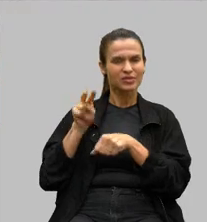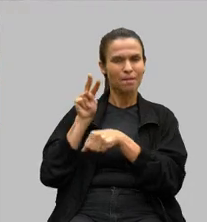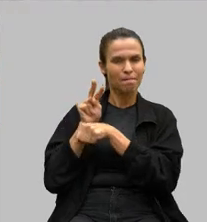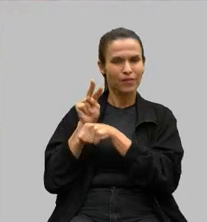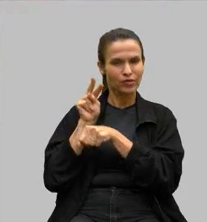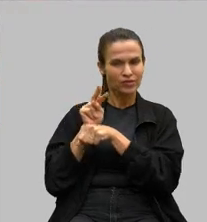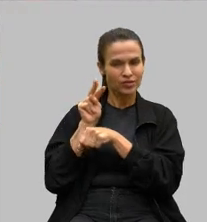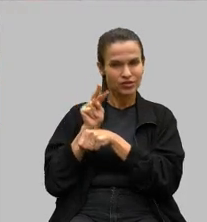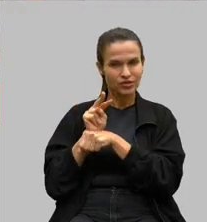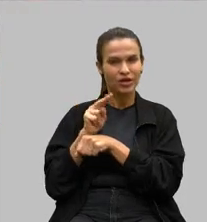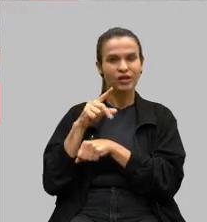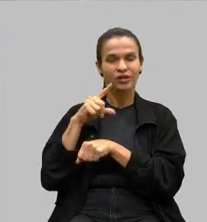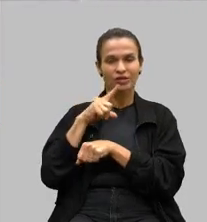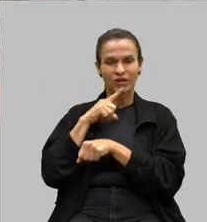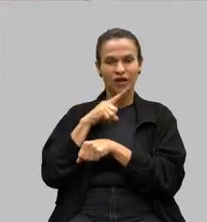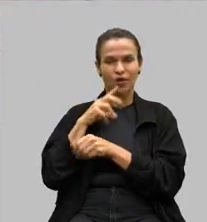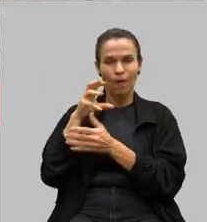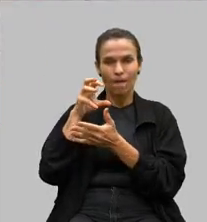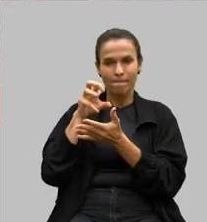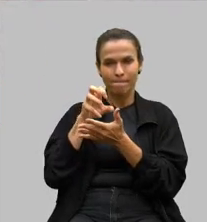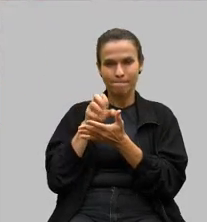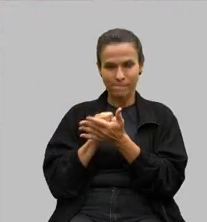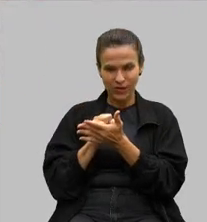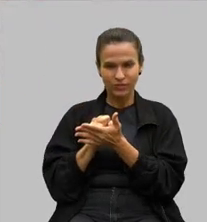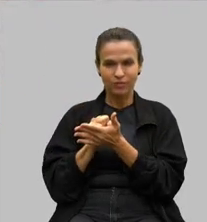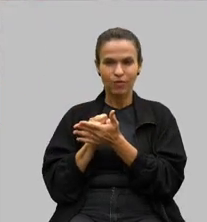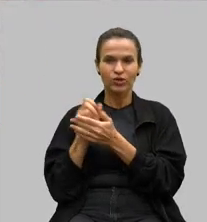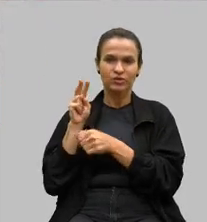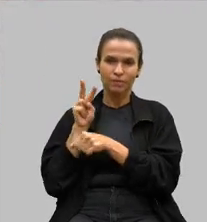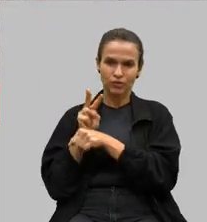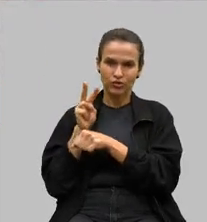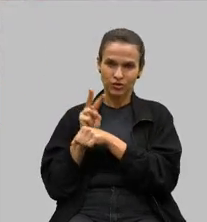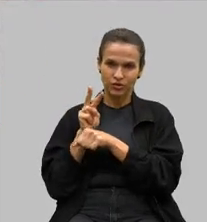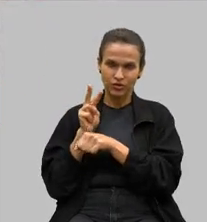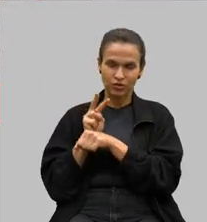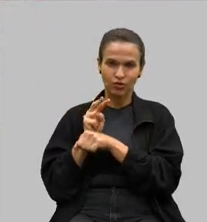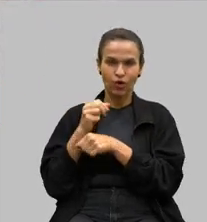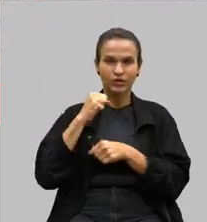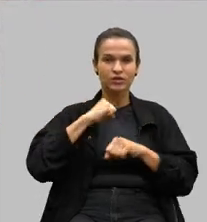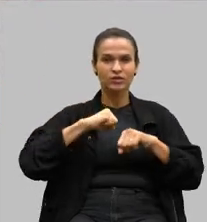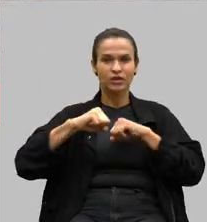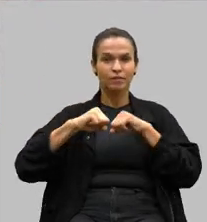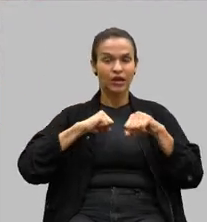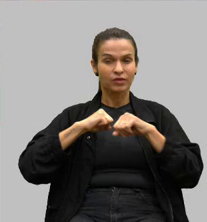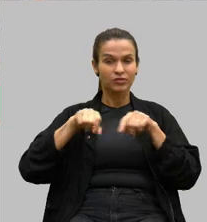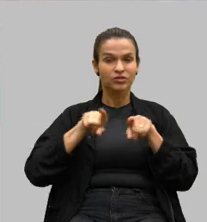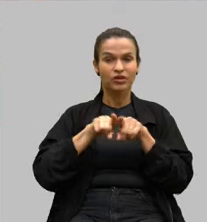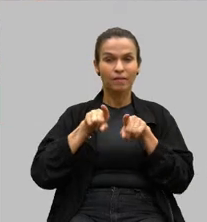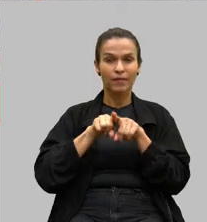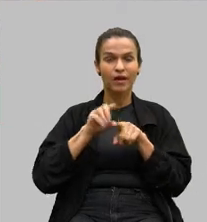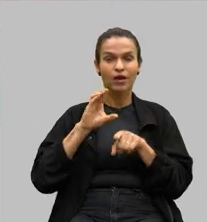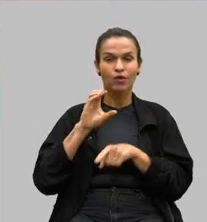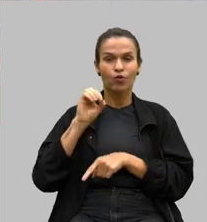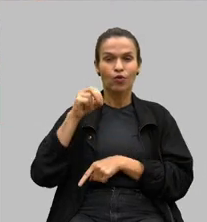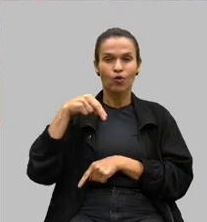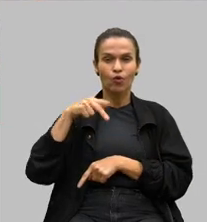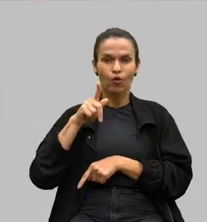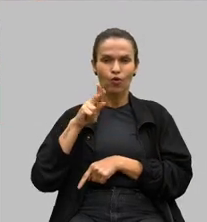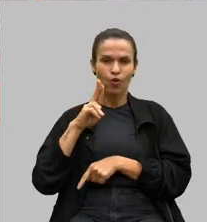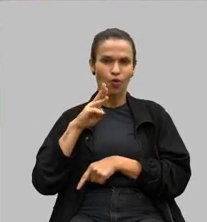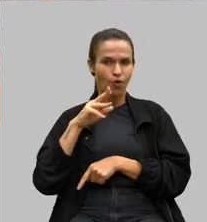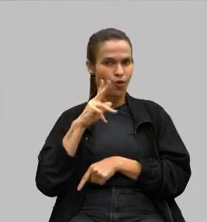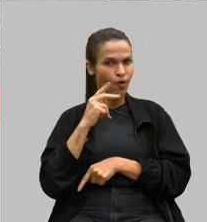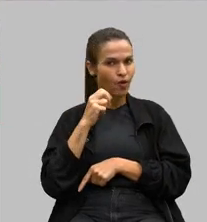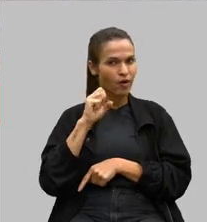patrimônio a ser protegido como é que nós debatemos com gonhas E como que nós deveríamos proteger